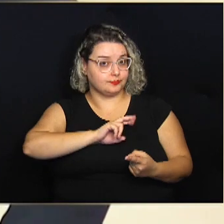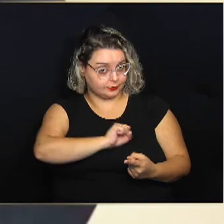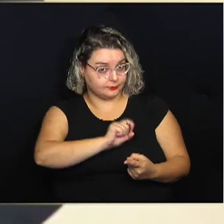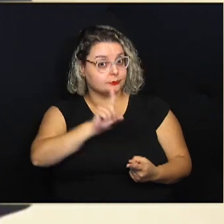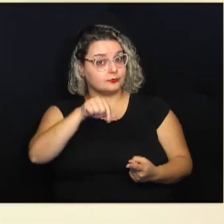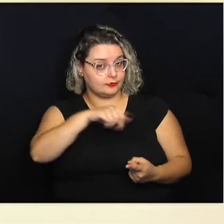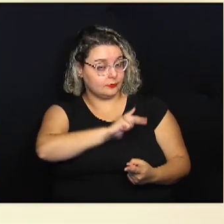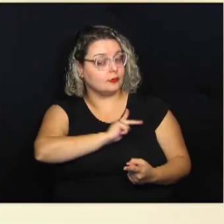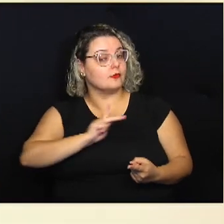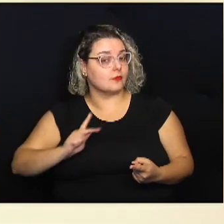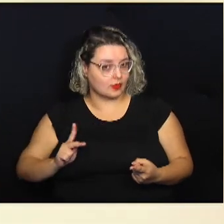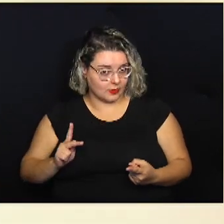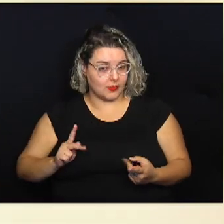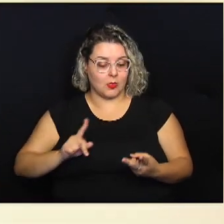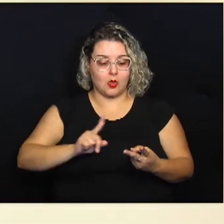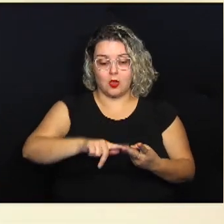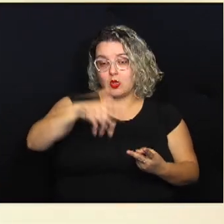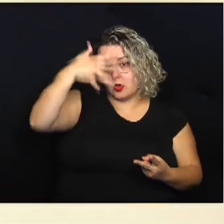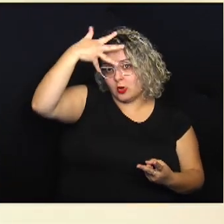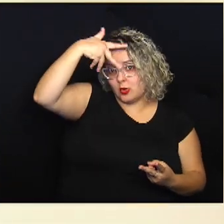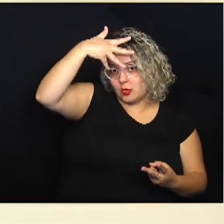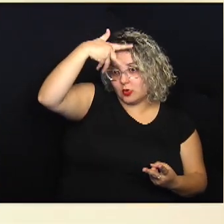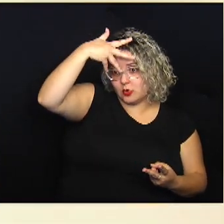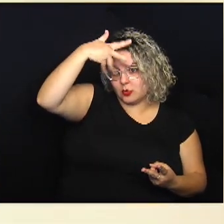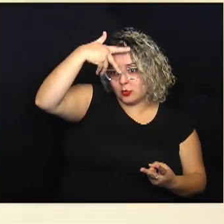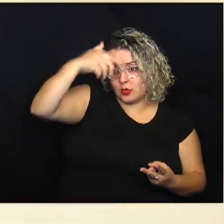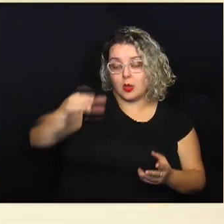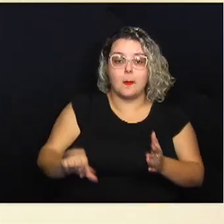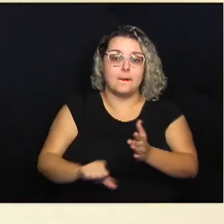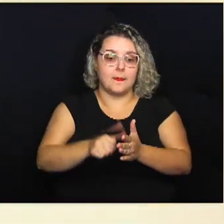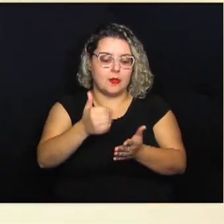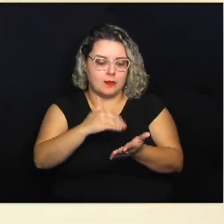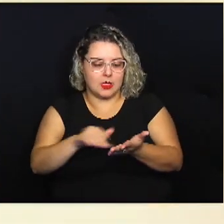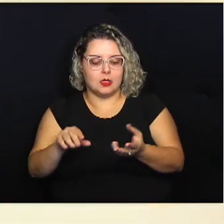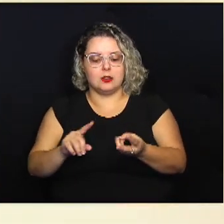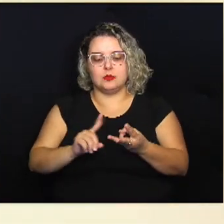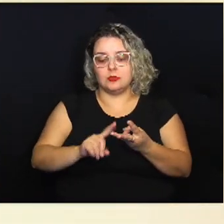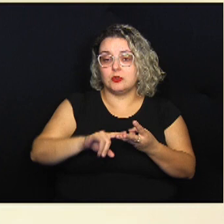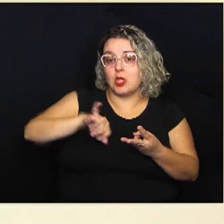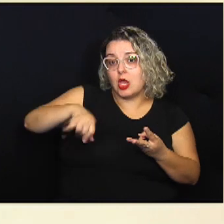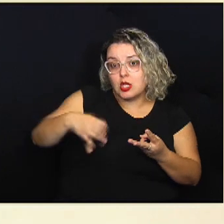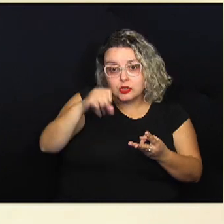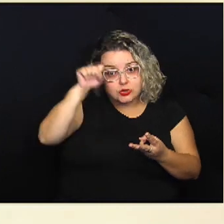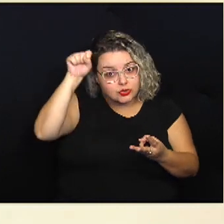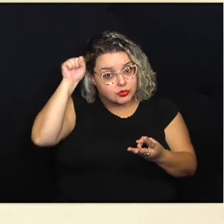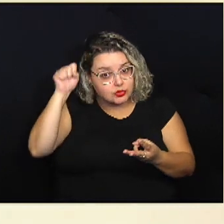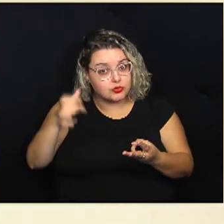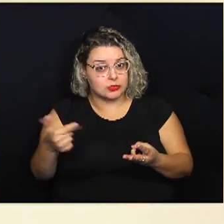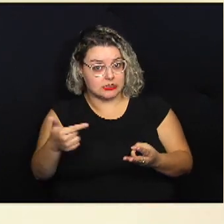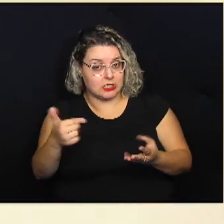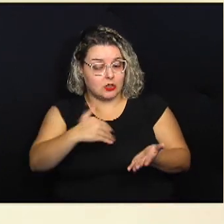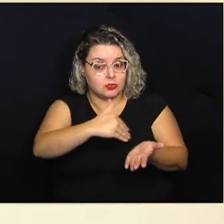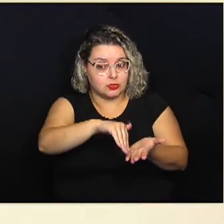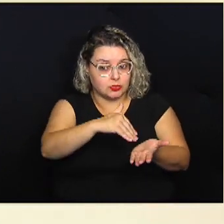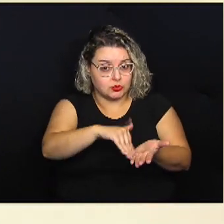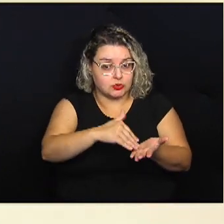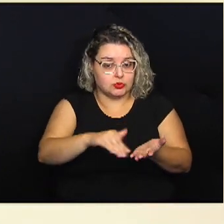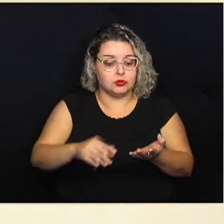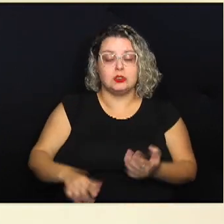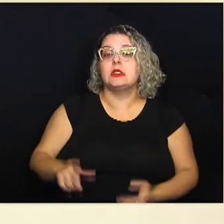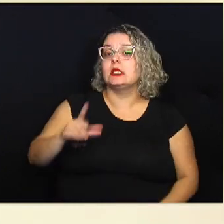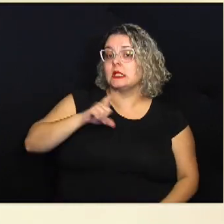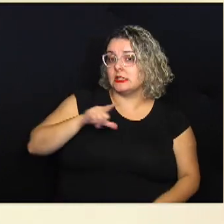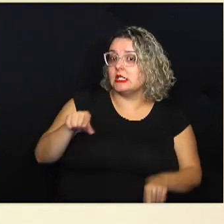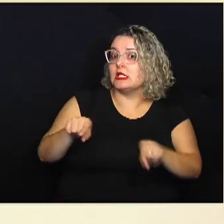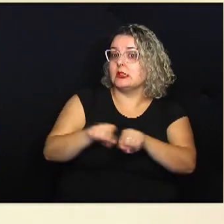é o presidente, Rodrigo da Farmadic, primeiro secretário, Juscelino da Barbarense, segundo secretário, e que tem também